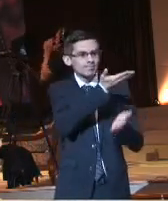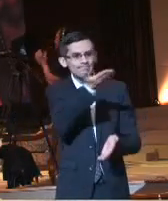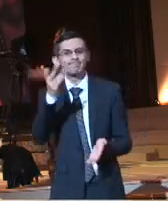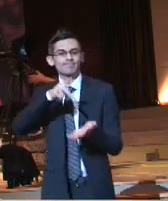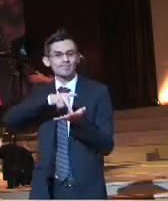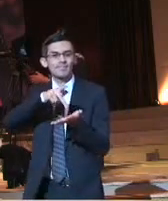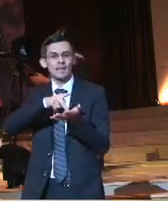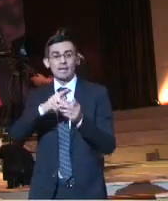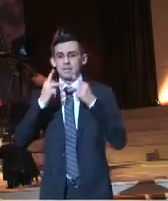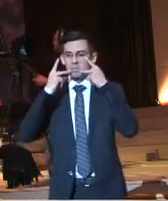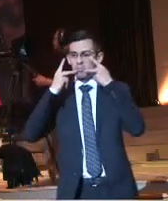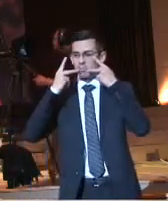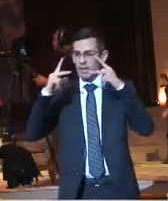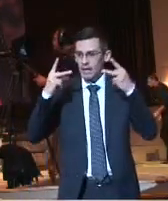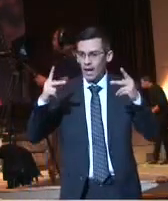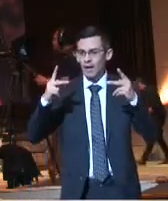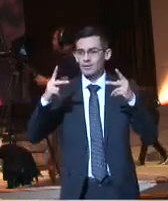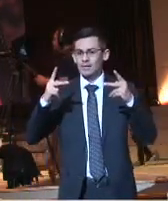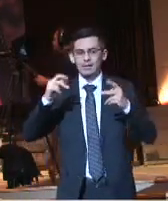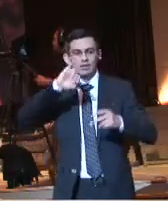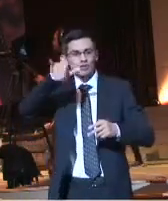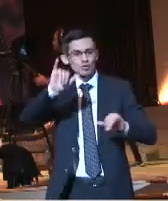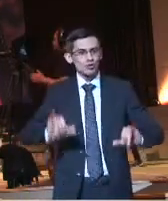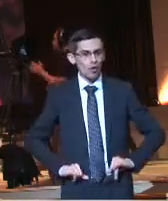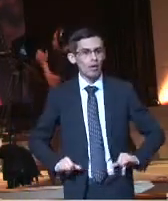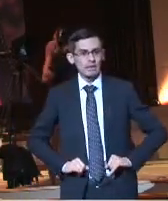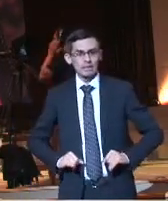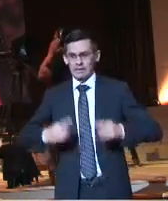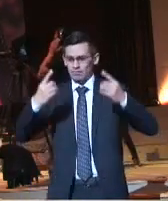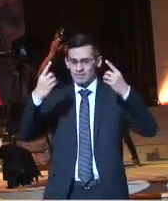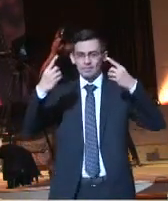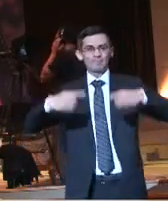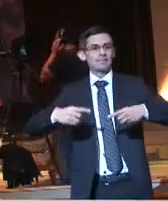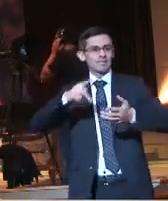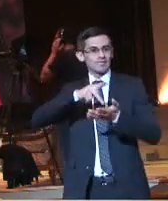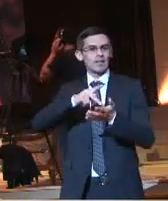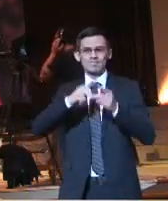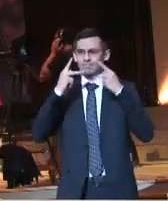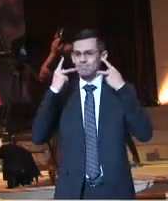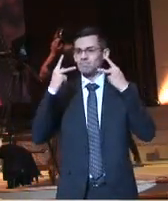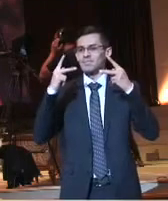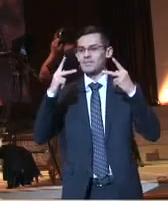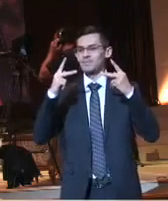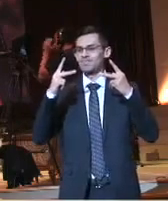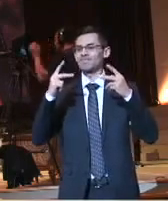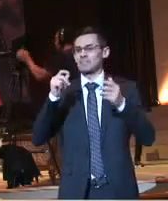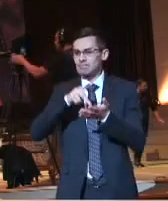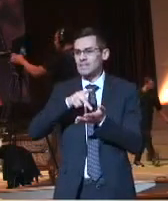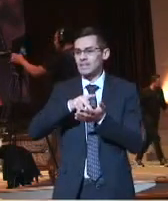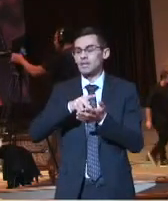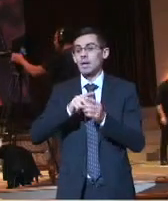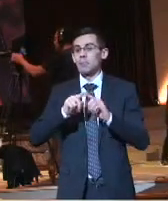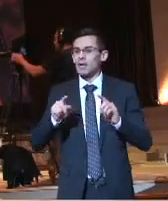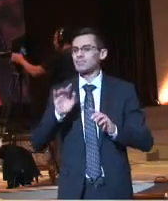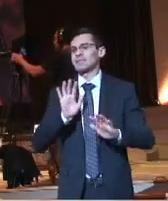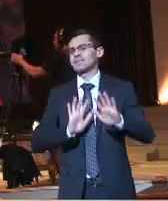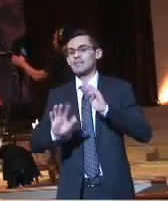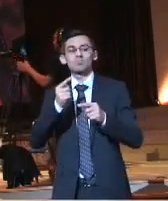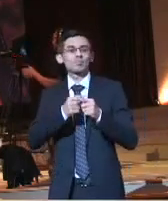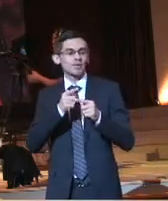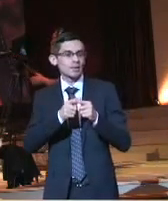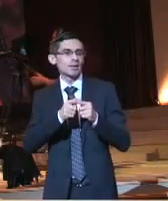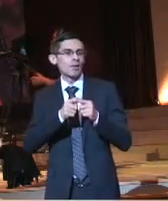que pregar no livro de Jó é um dos grandes desafios da pregação. Talvez porque ele